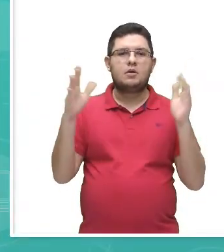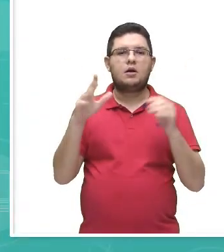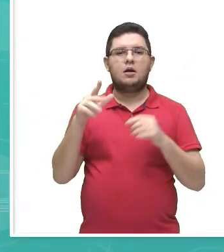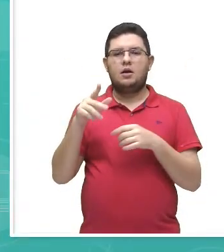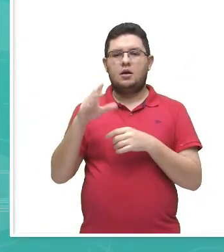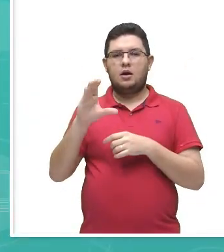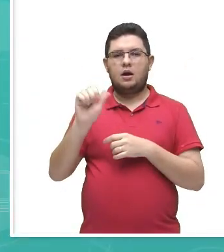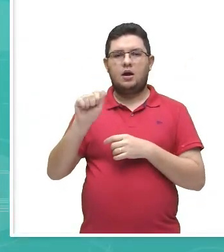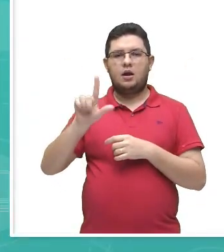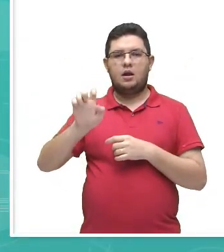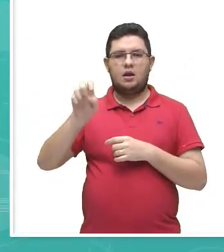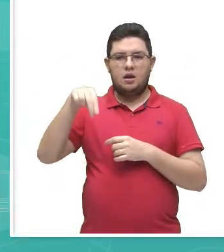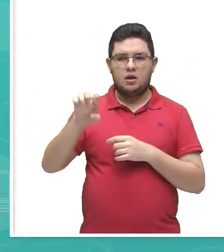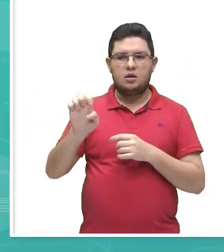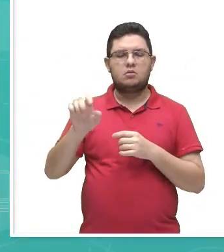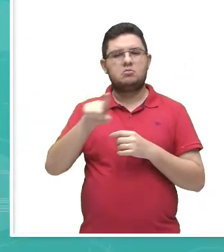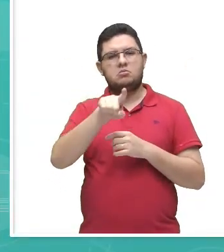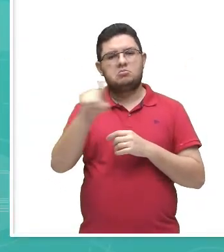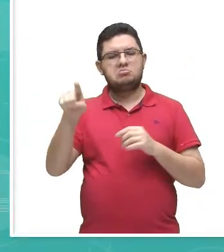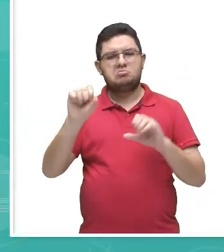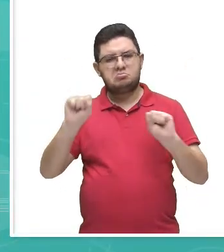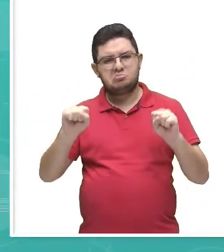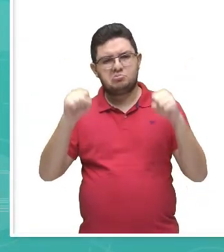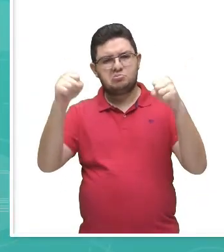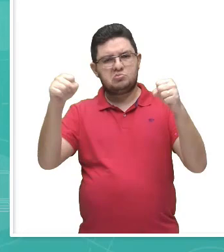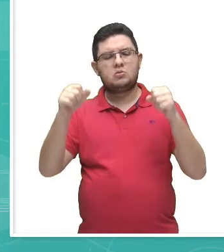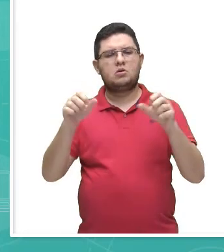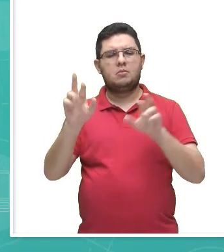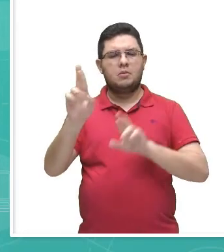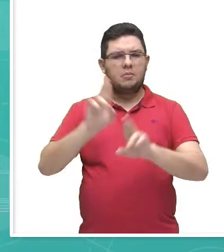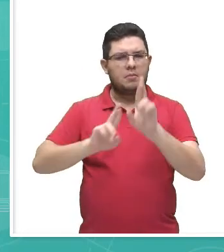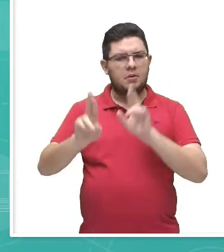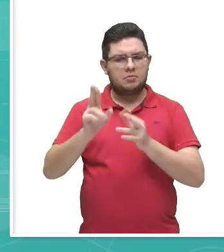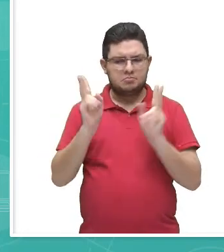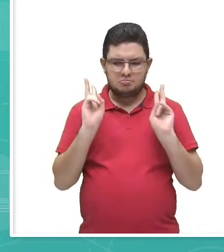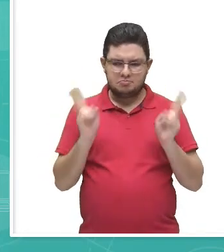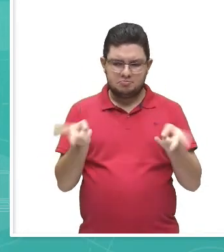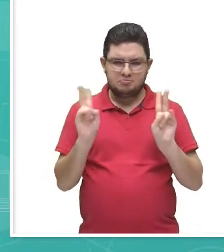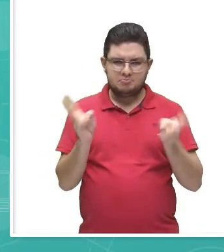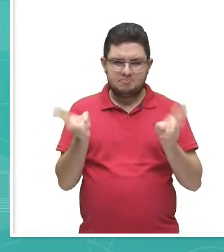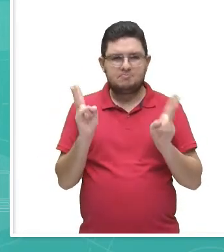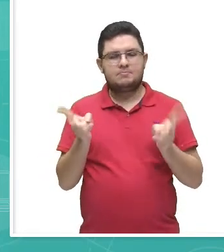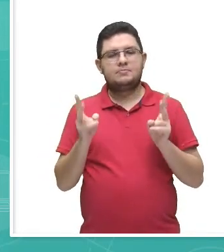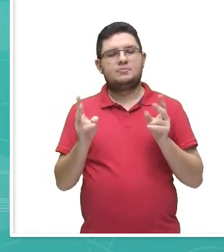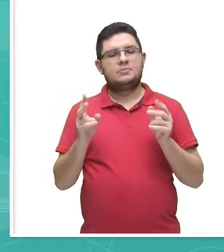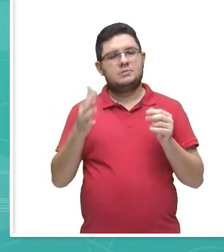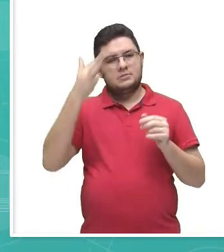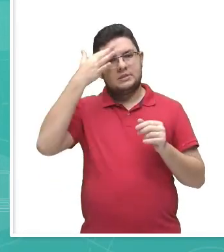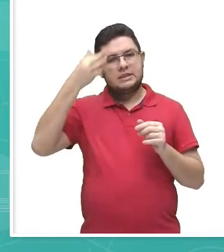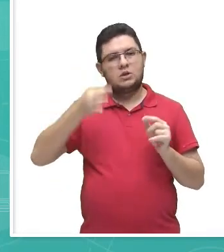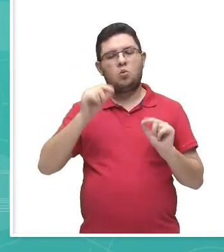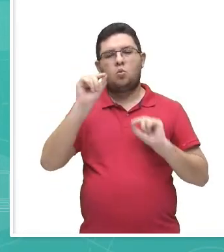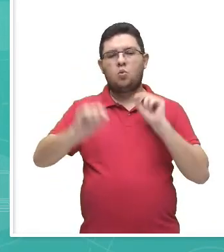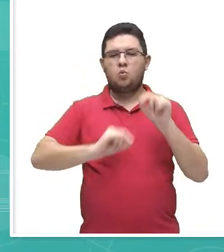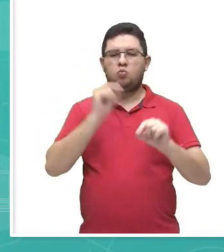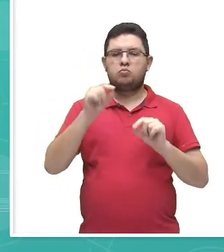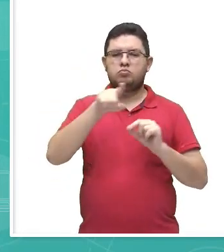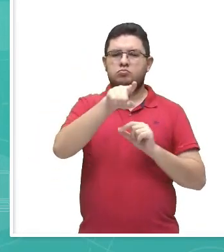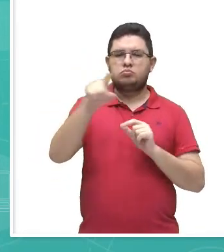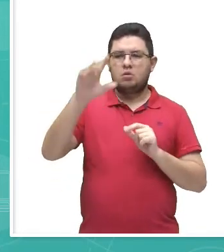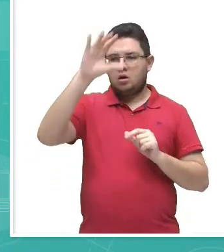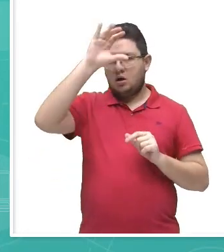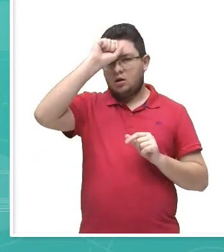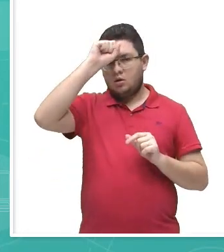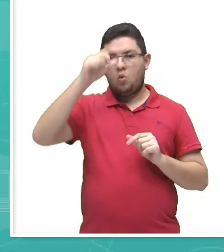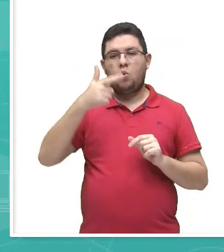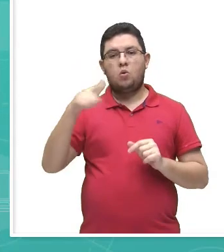gente? Continuem assim, se esforçando, coloquem em prática aquilo que vocês aprenderam e certamente vocês vão aprender uma outra língua de